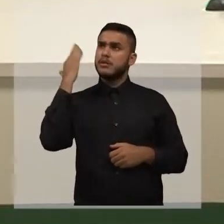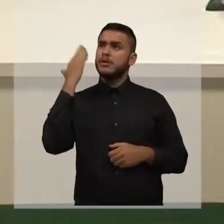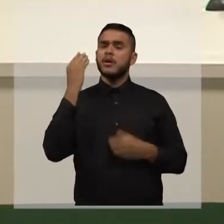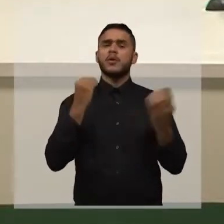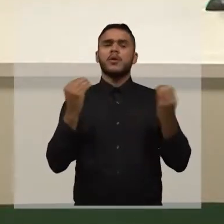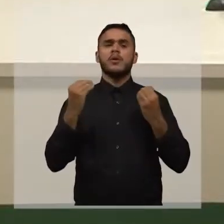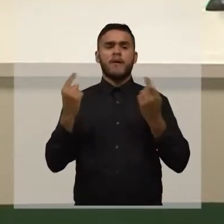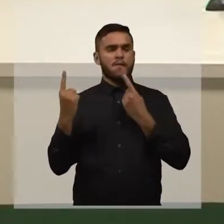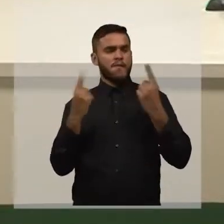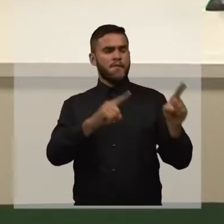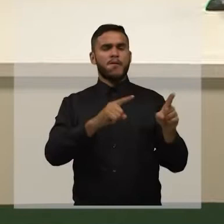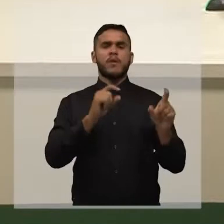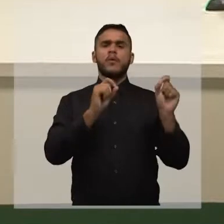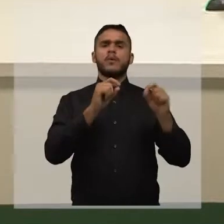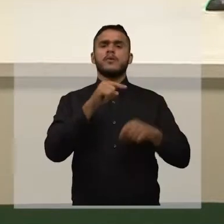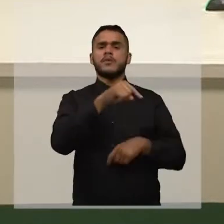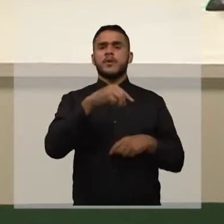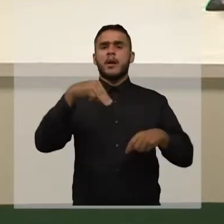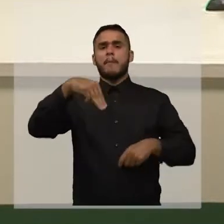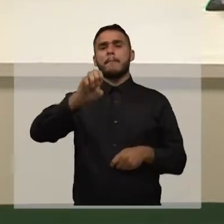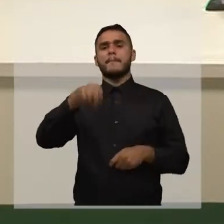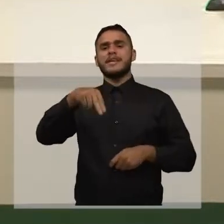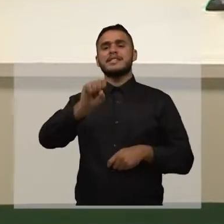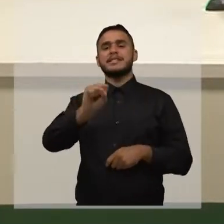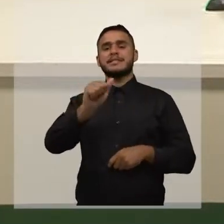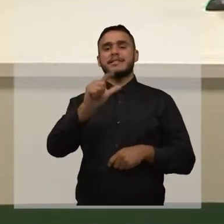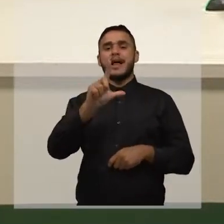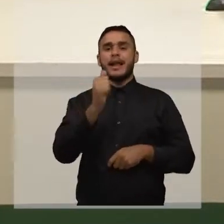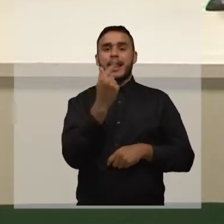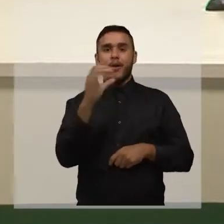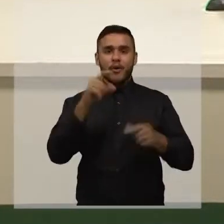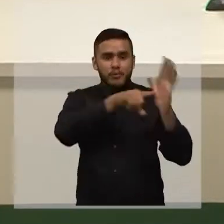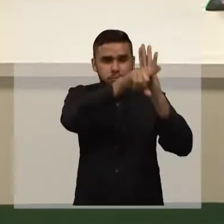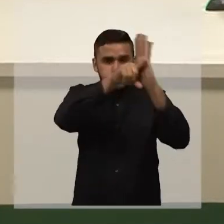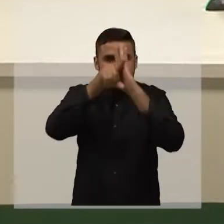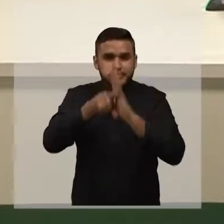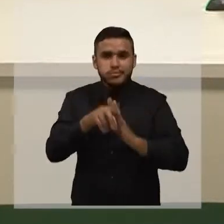Exatamente. Contra o mensalão. O mensalão. Então, cara,